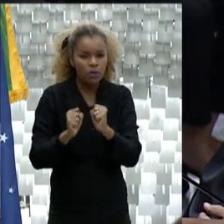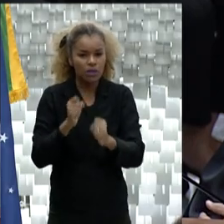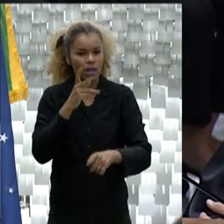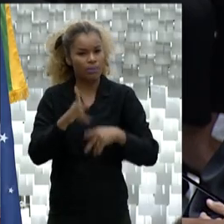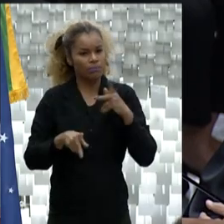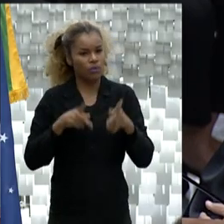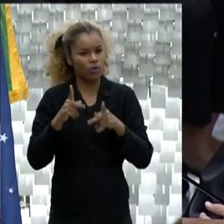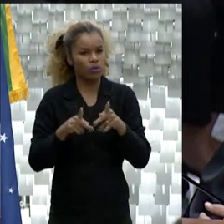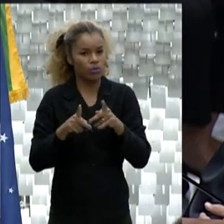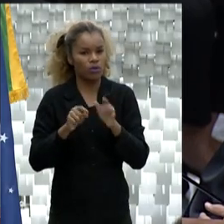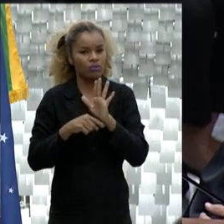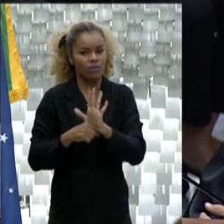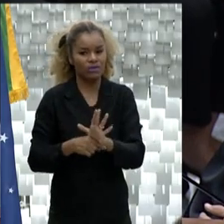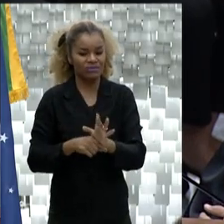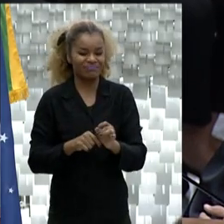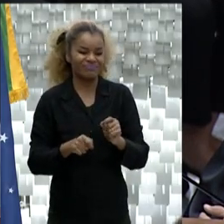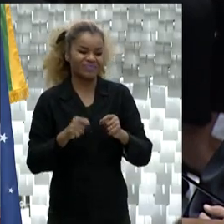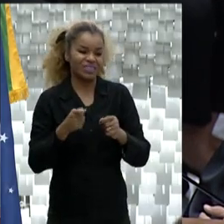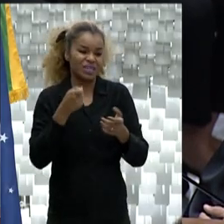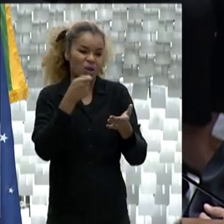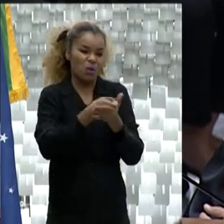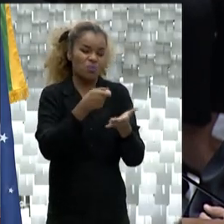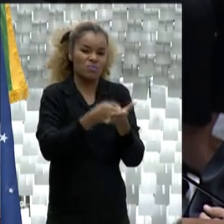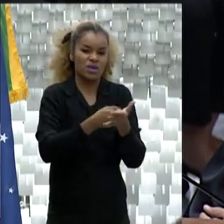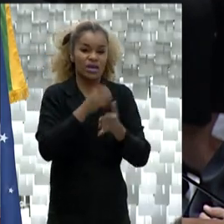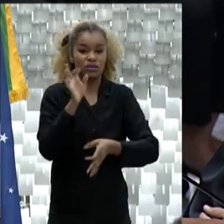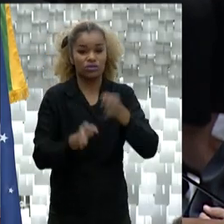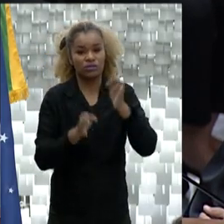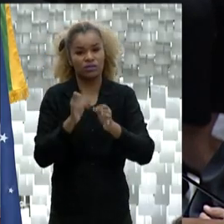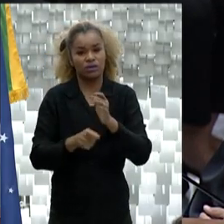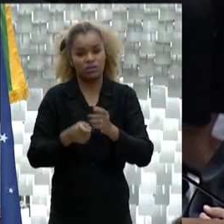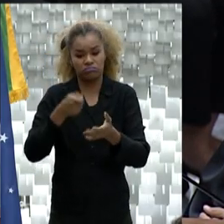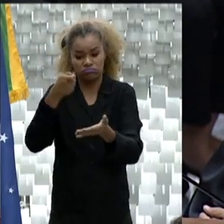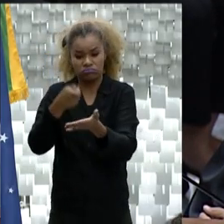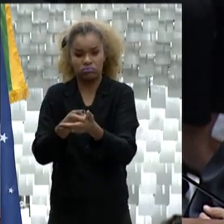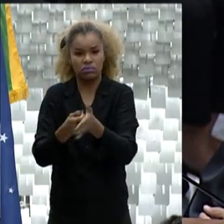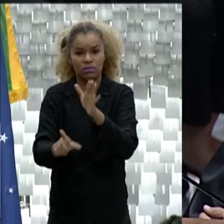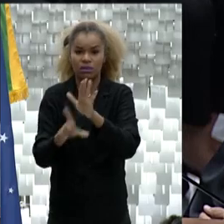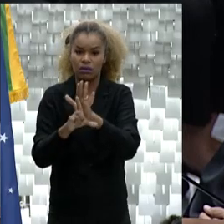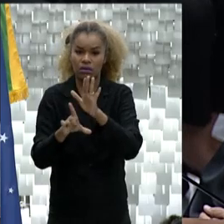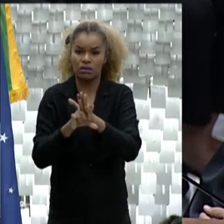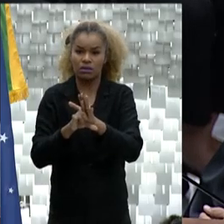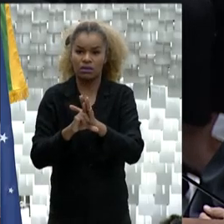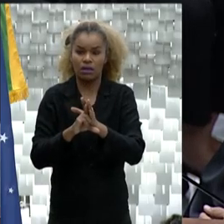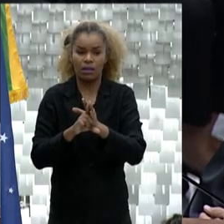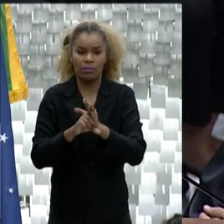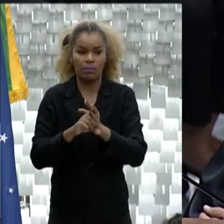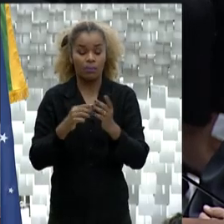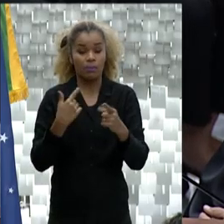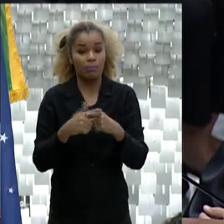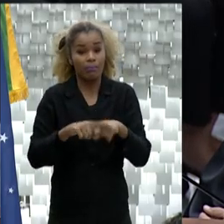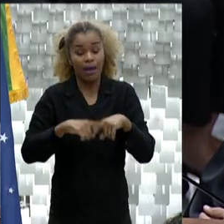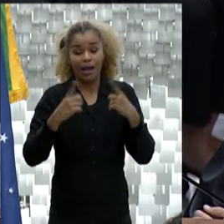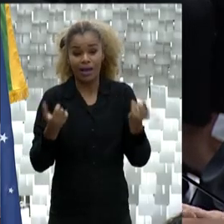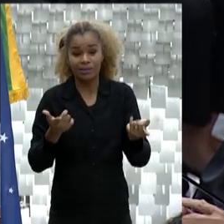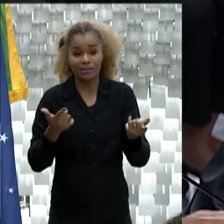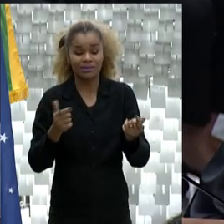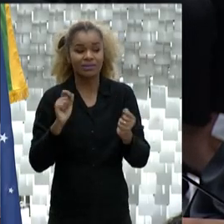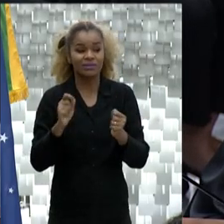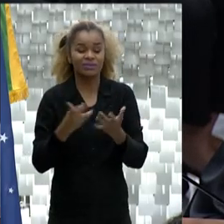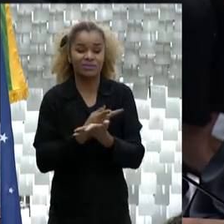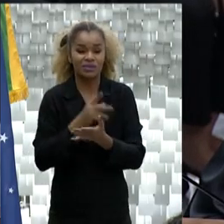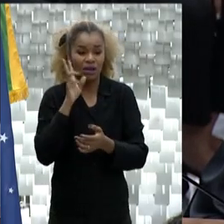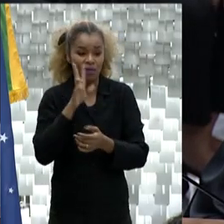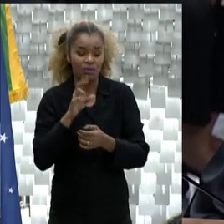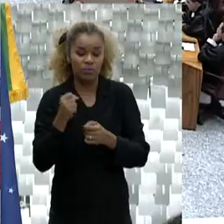por conferir ao judiciário uma legítima função normativa de caráter supletivo. Todavia, conforme alerta o